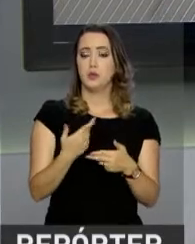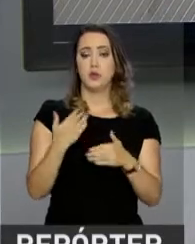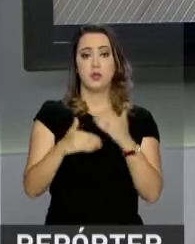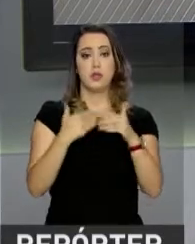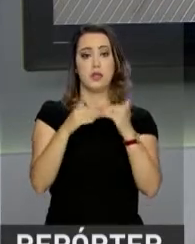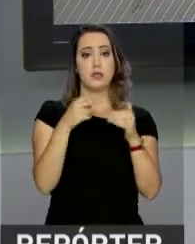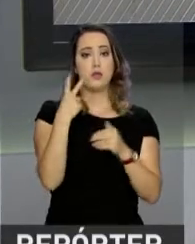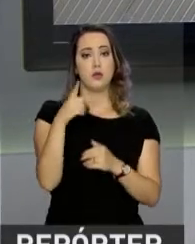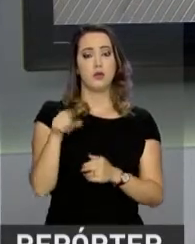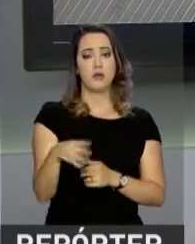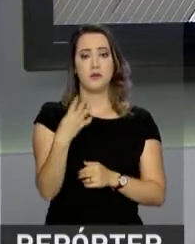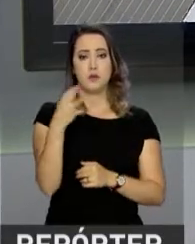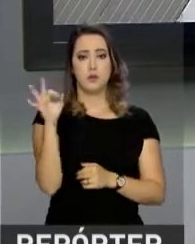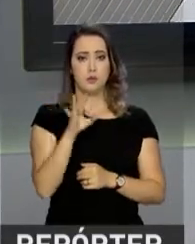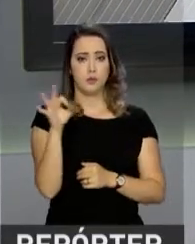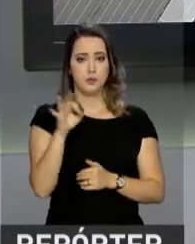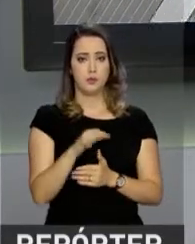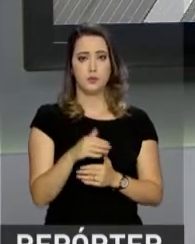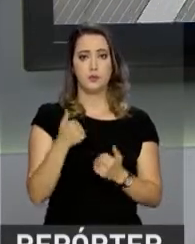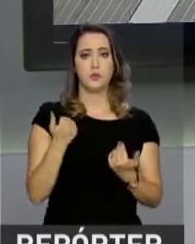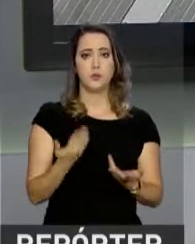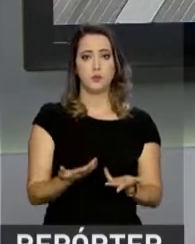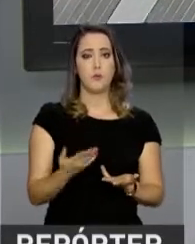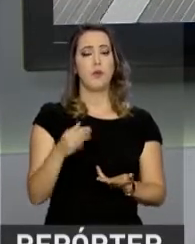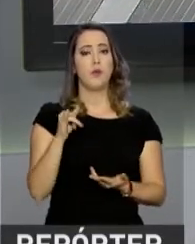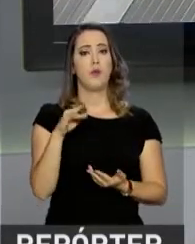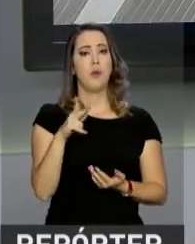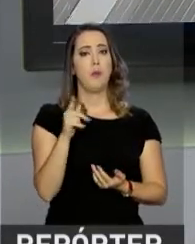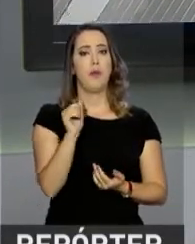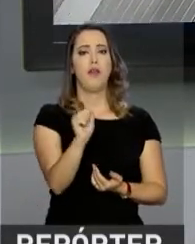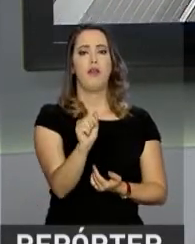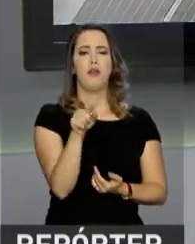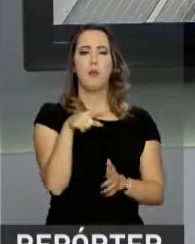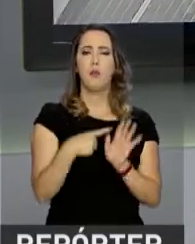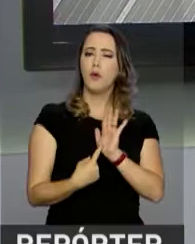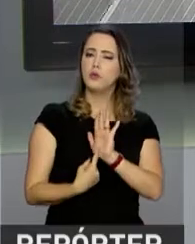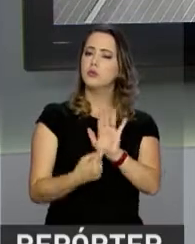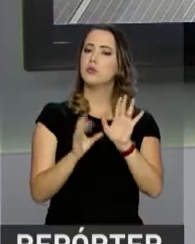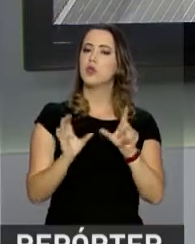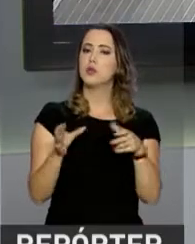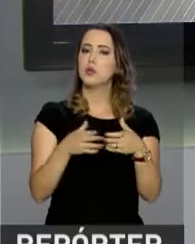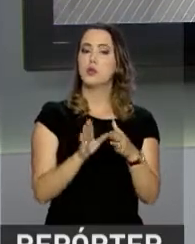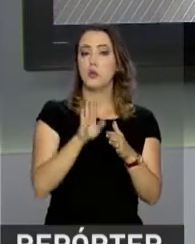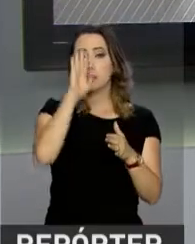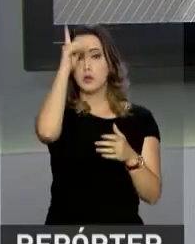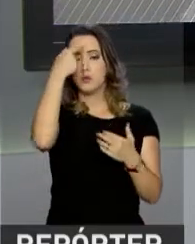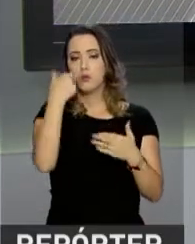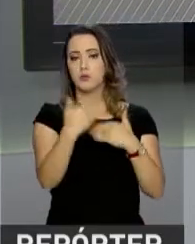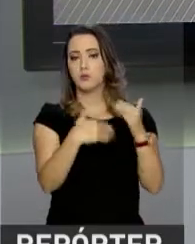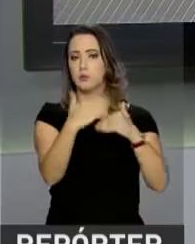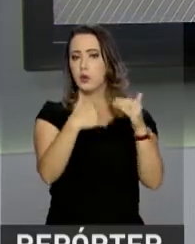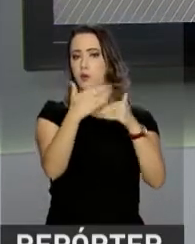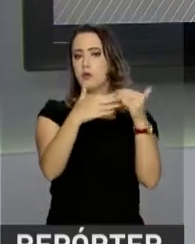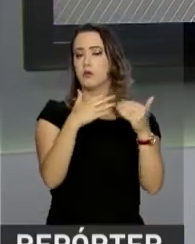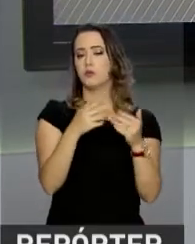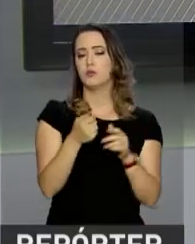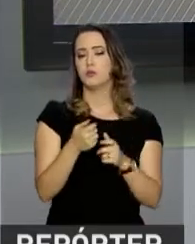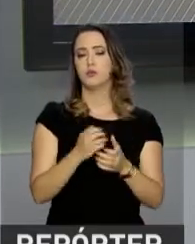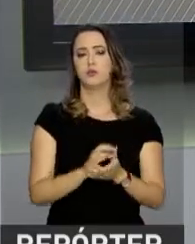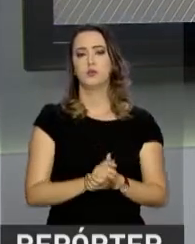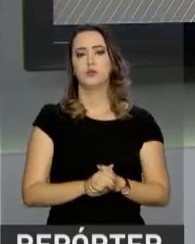alta de 2,4 por cento segundo o ipea este setor é o principal responsável pela trajetória de recuperação nos